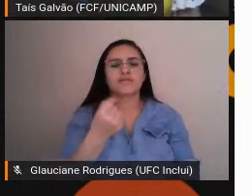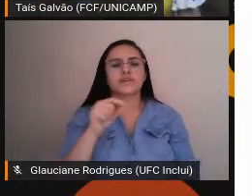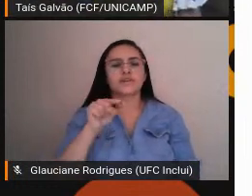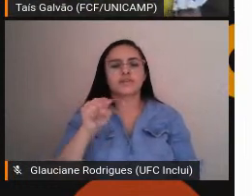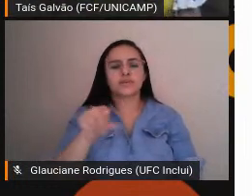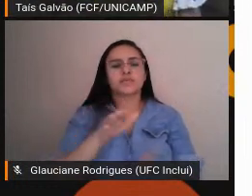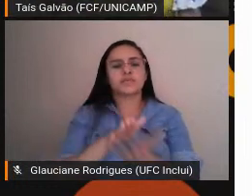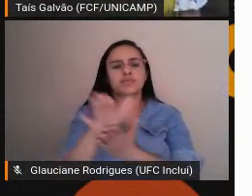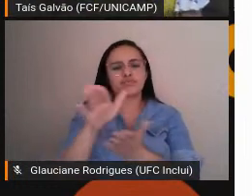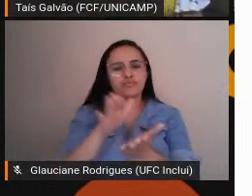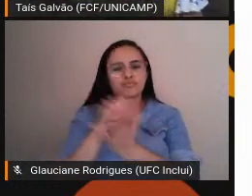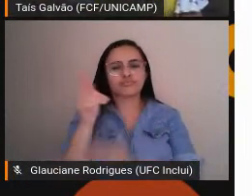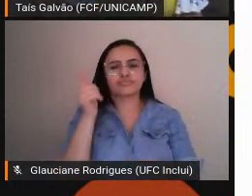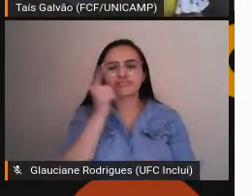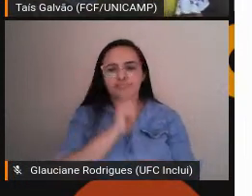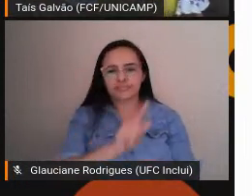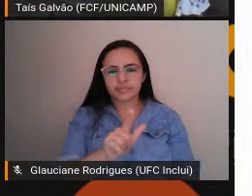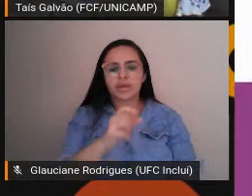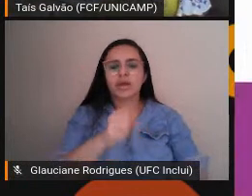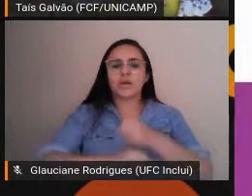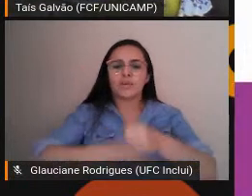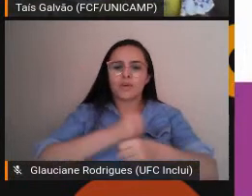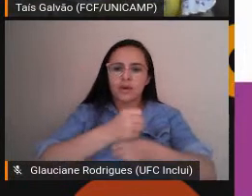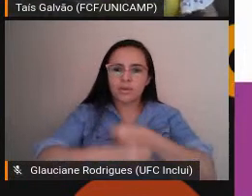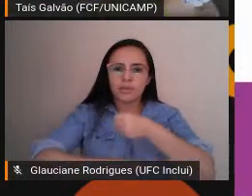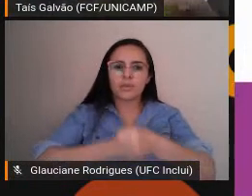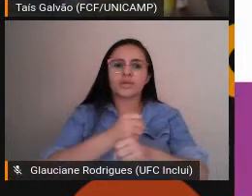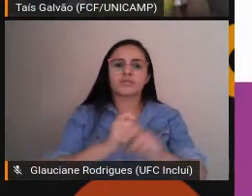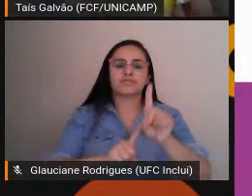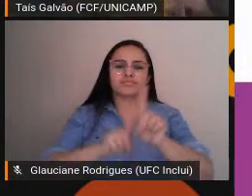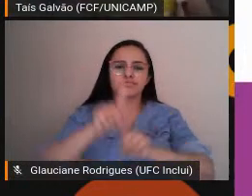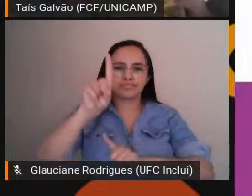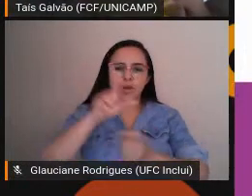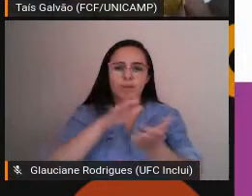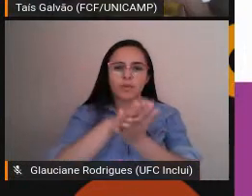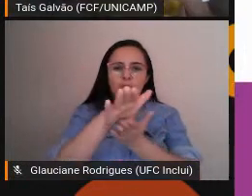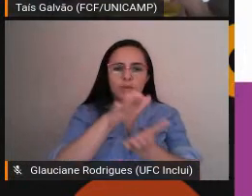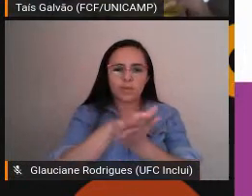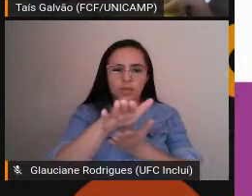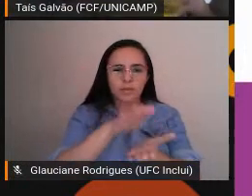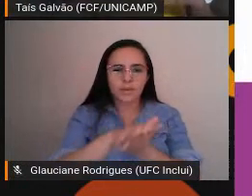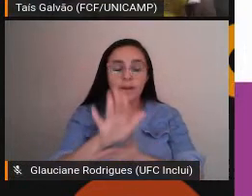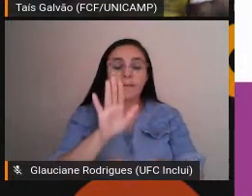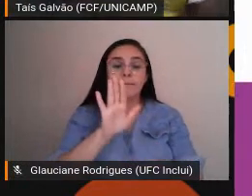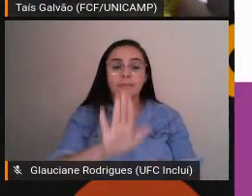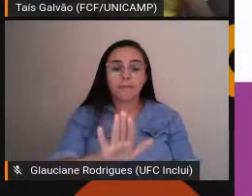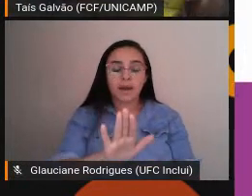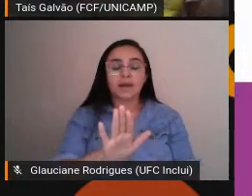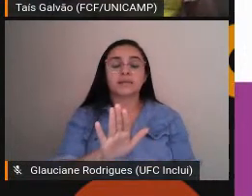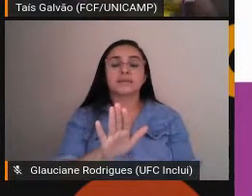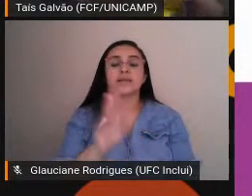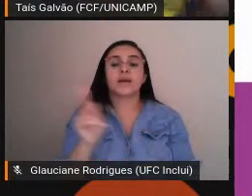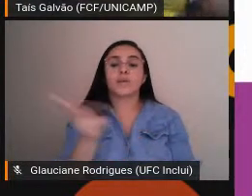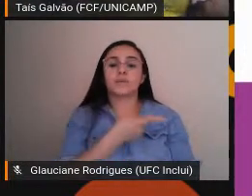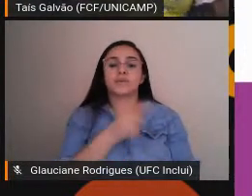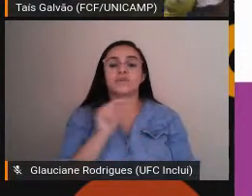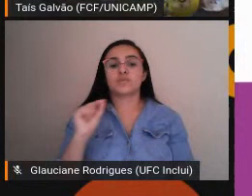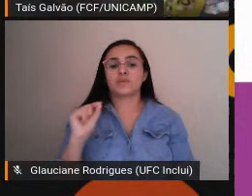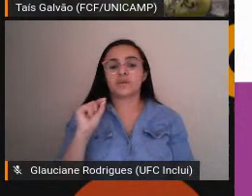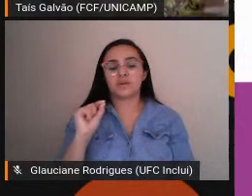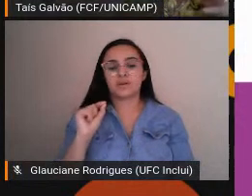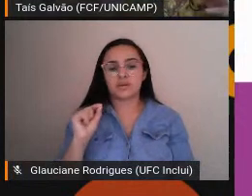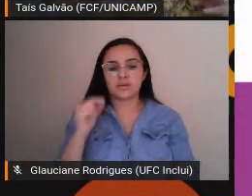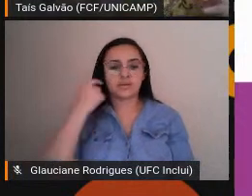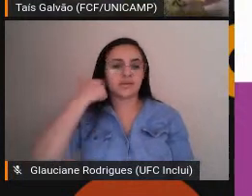Então, e cada ano crescente o número de publicações. Porém, além disso, né? Além da questão, né? Então, a gente